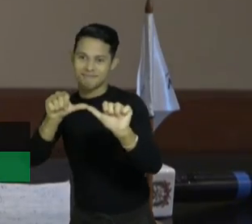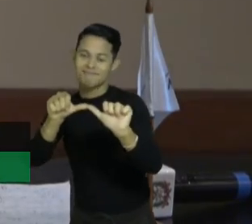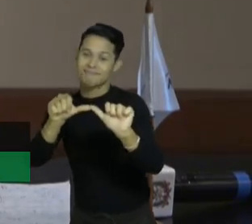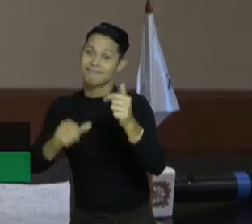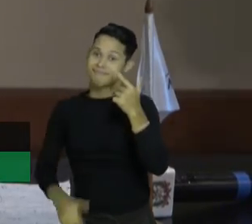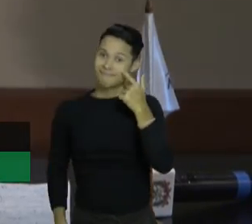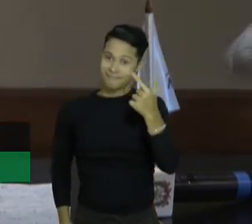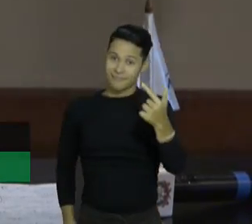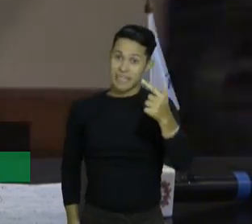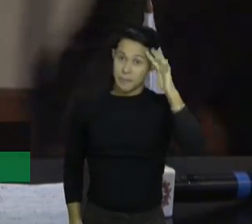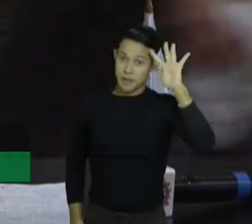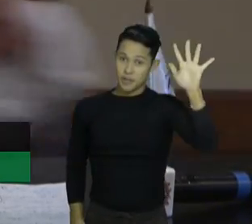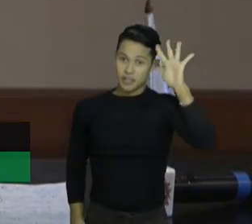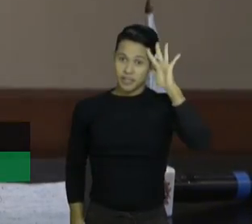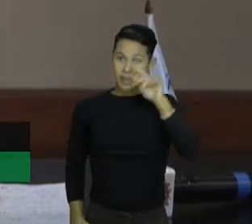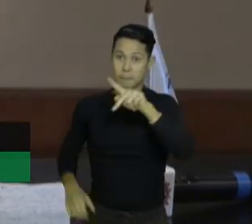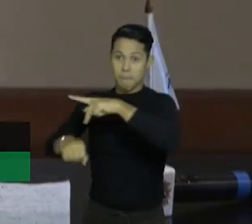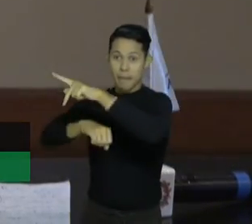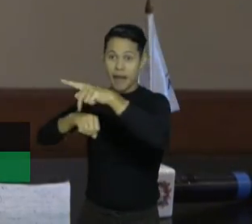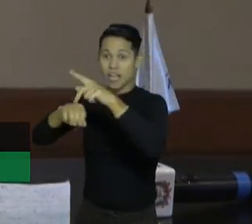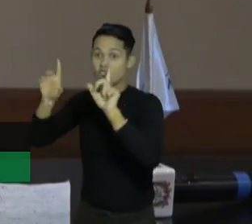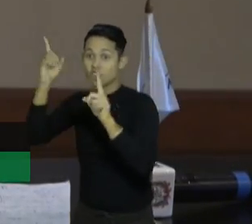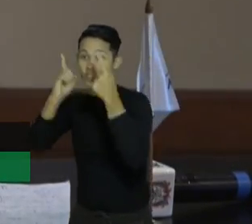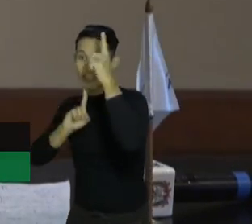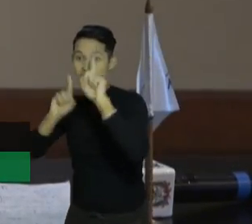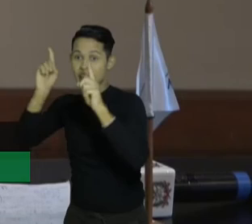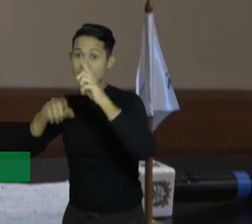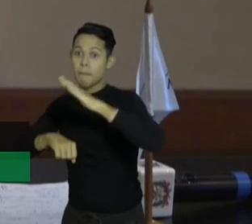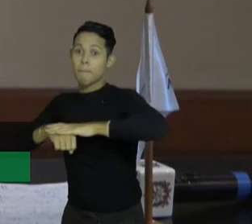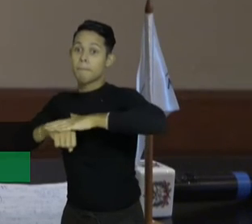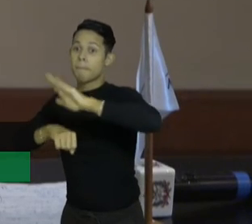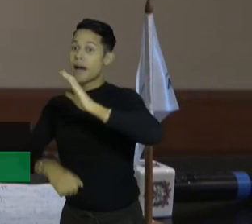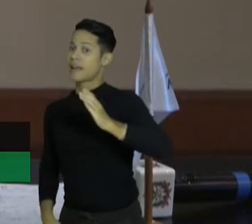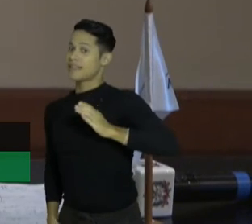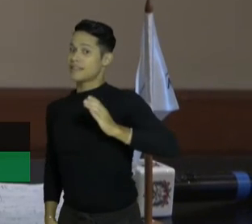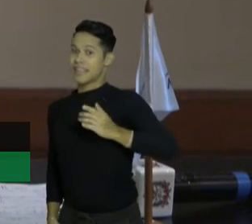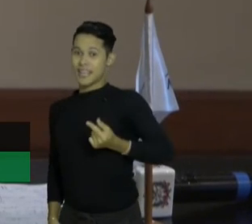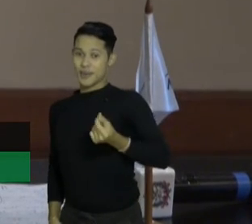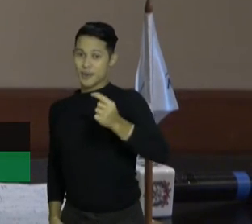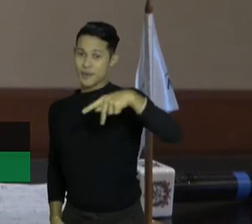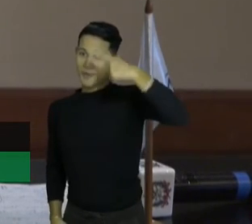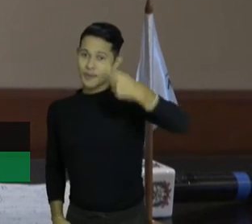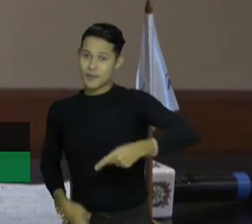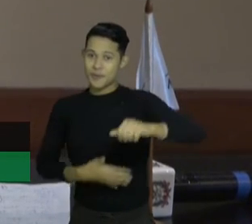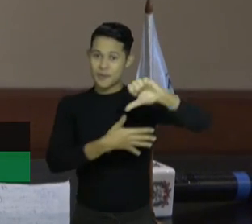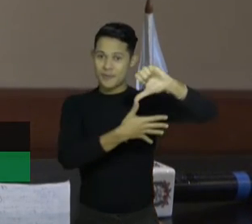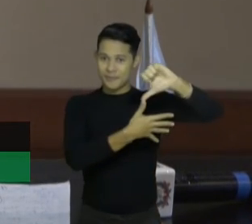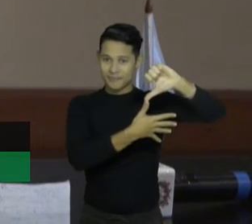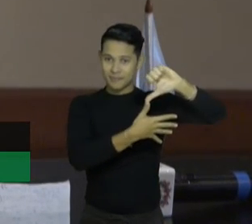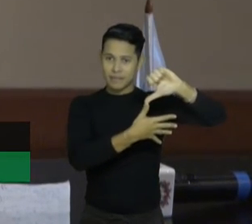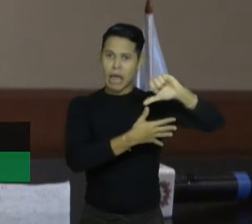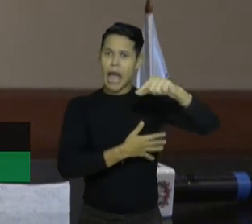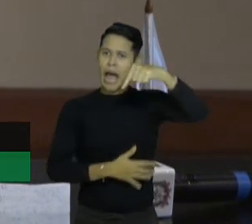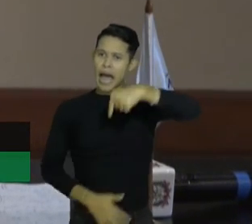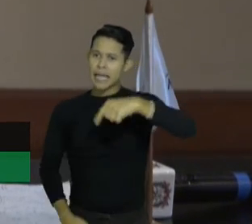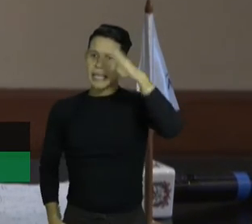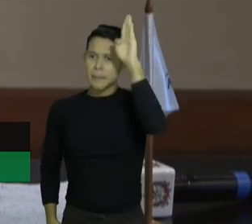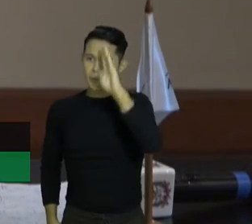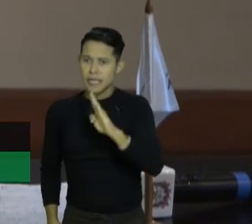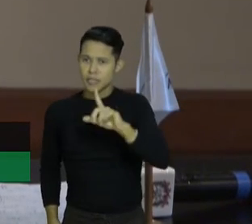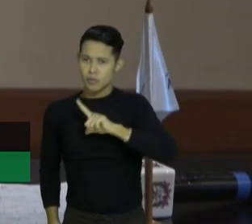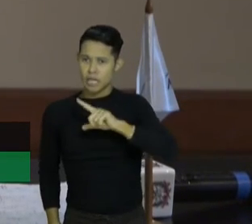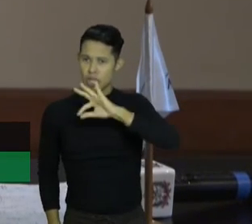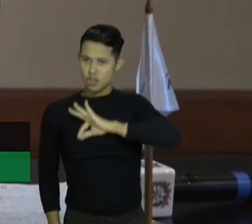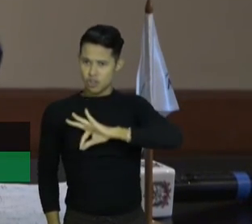Uruguai vem logo ali o Brasil hoje tem uma renda per capita que é 60% da chilena ou